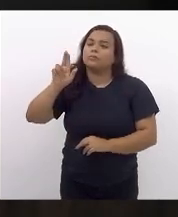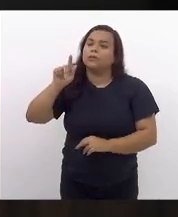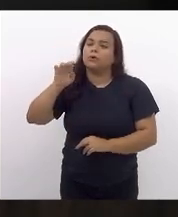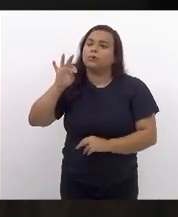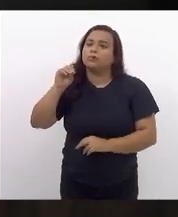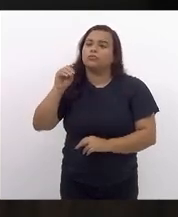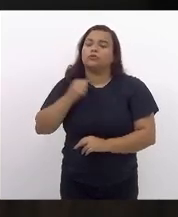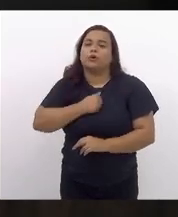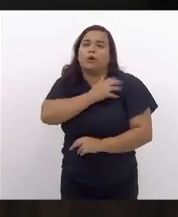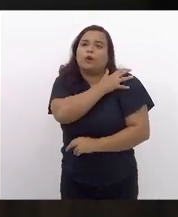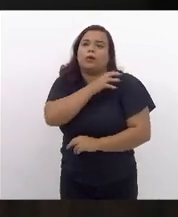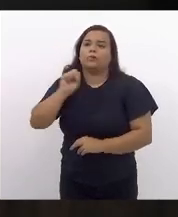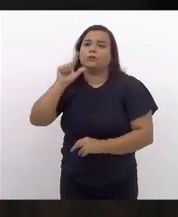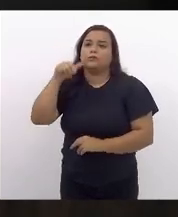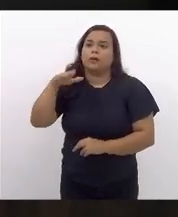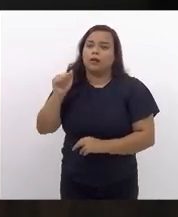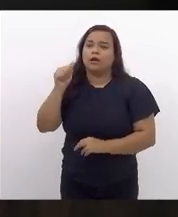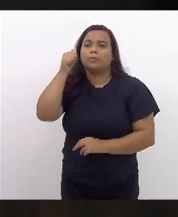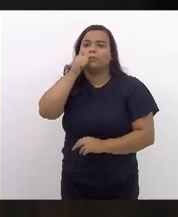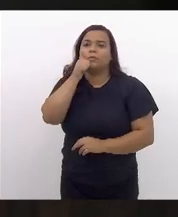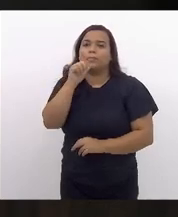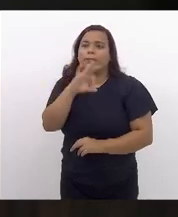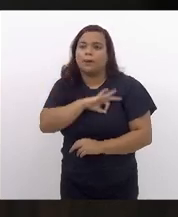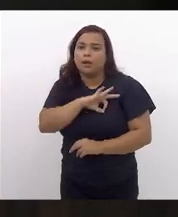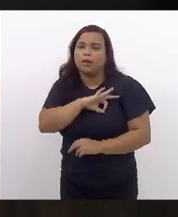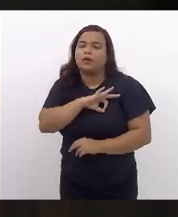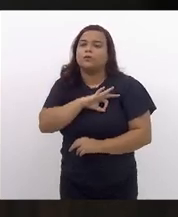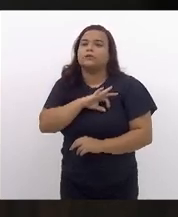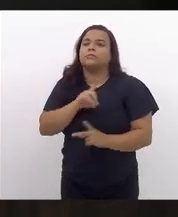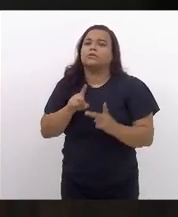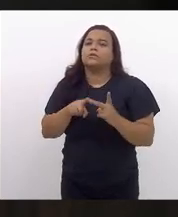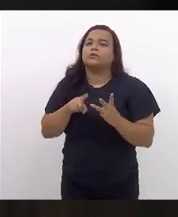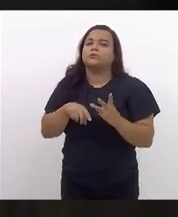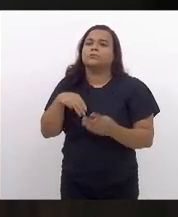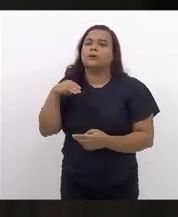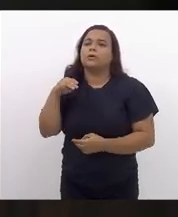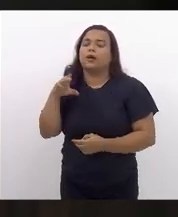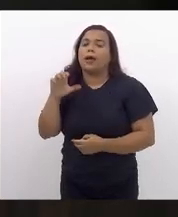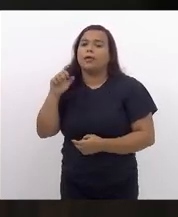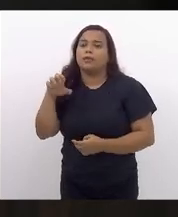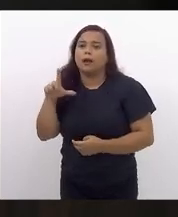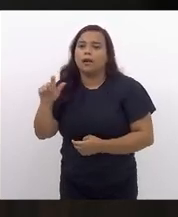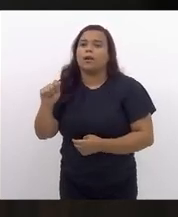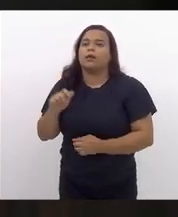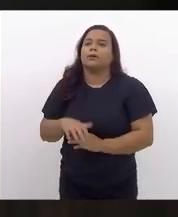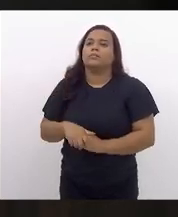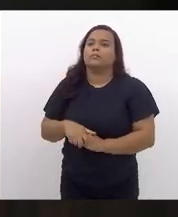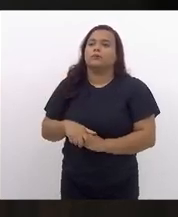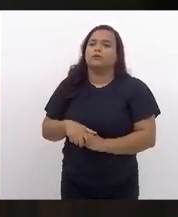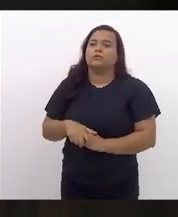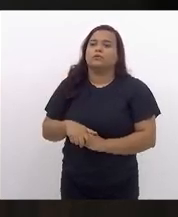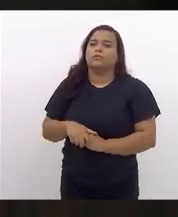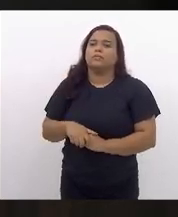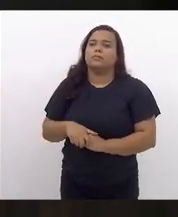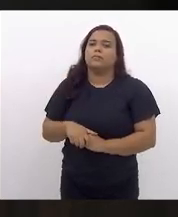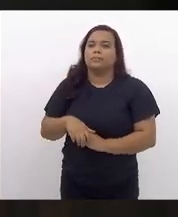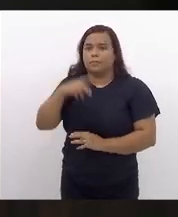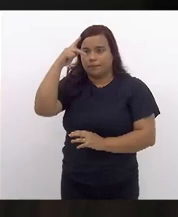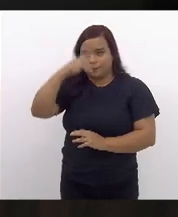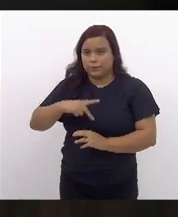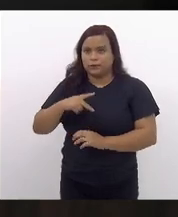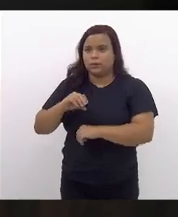Salema, deputada Marta Rocha, deputado Márcio Canella, a presidência